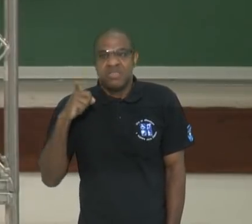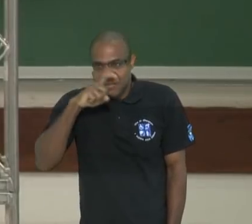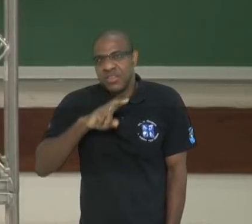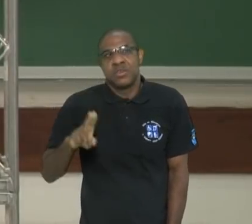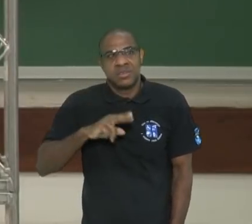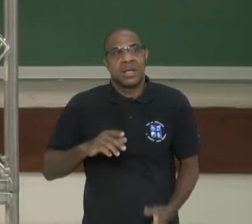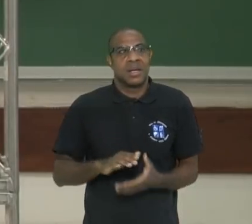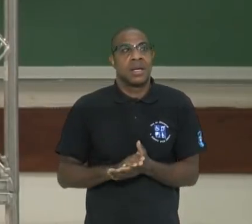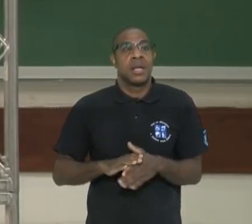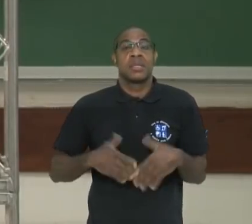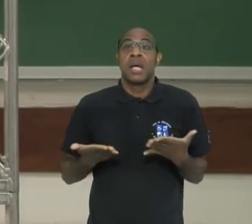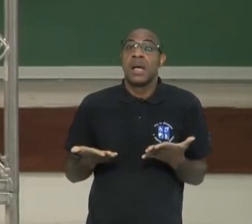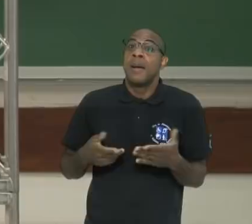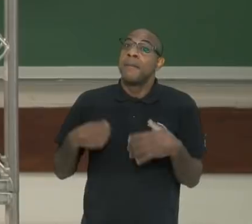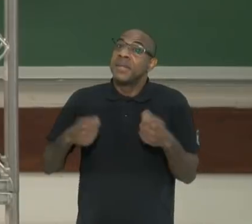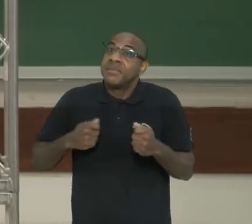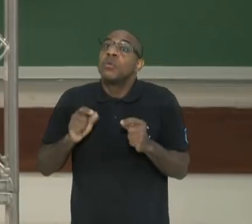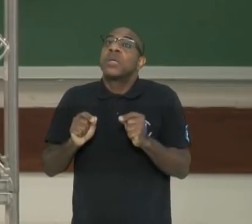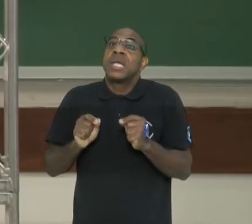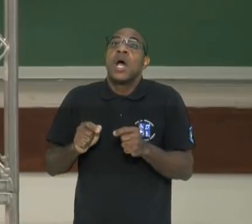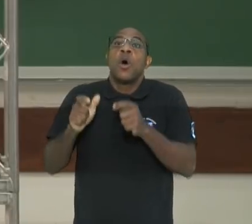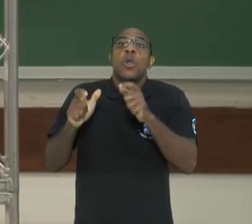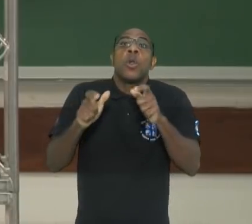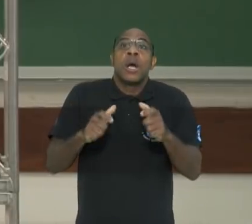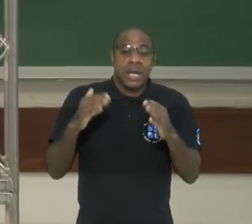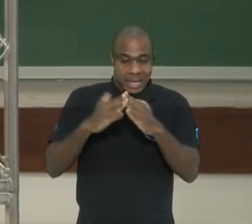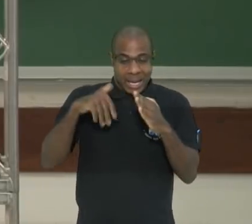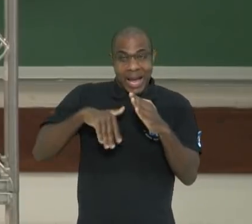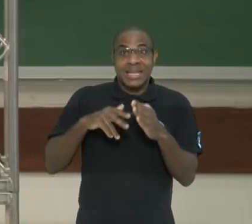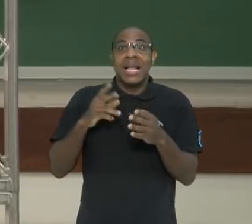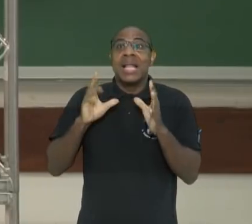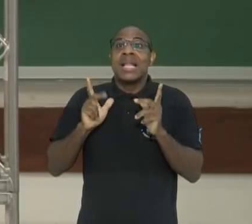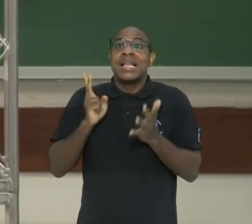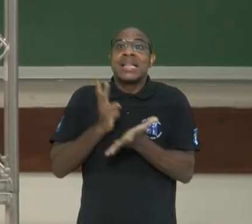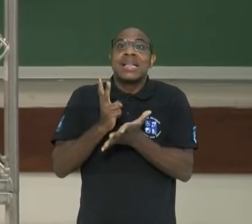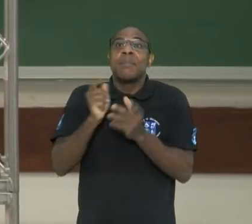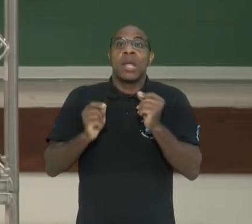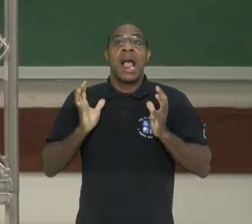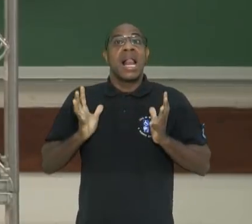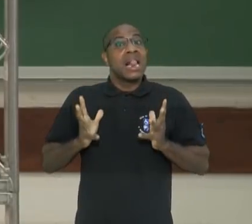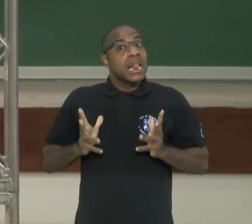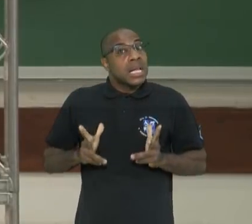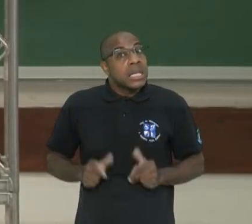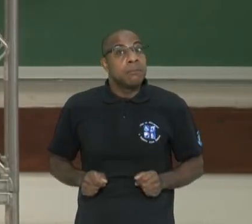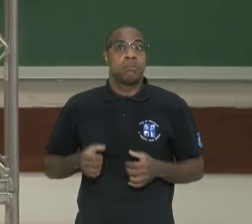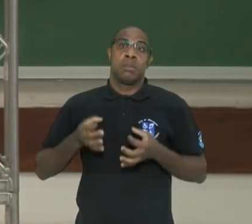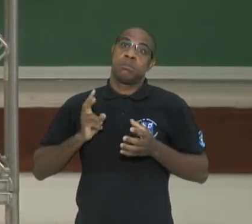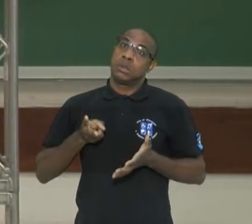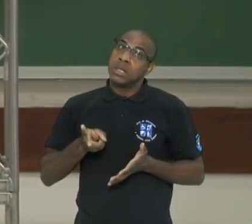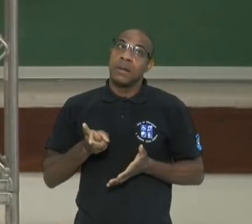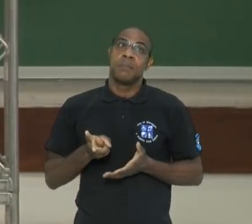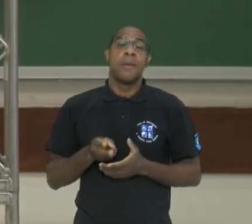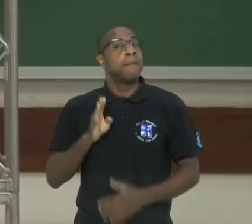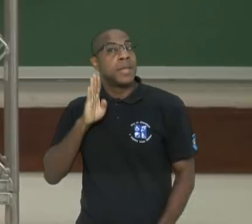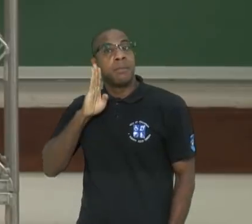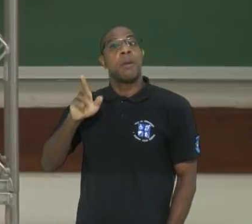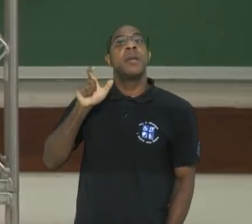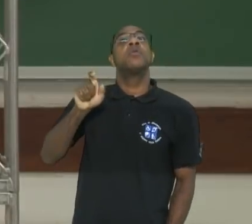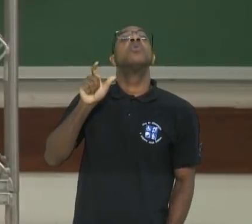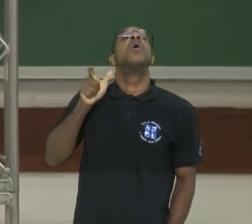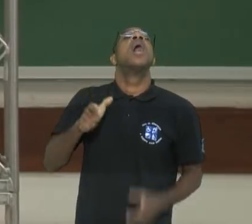muito limpa, manter esses locais sempre bem limpinhos,